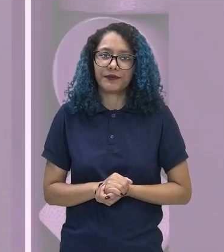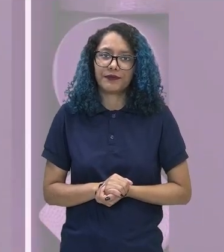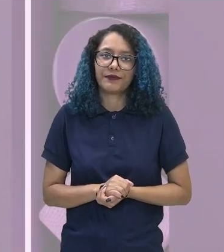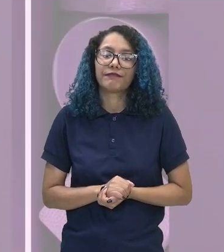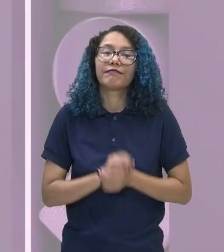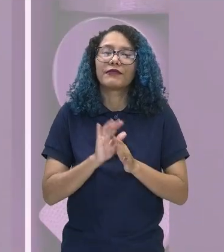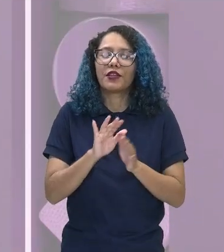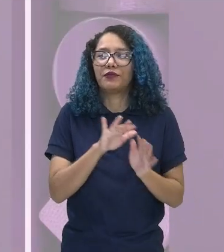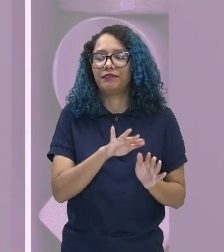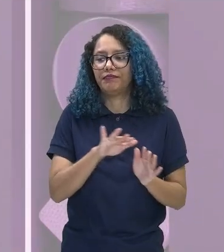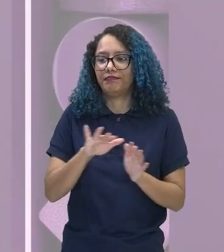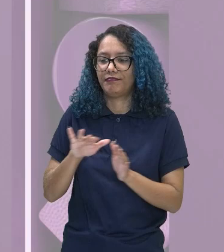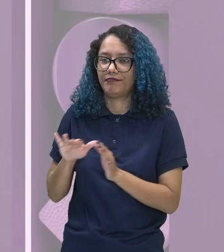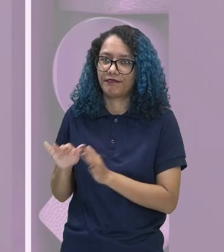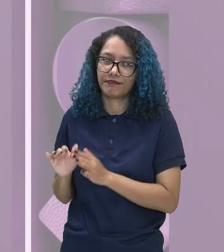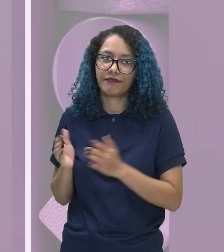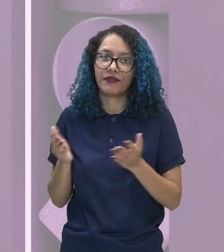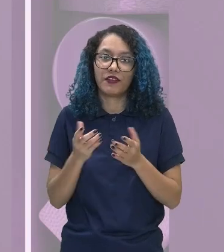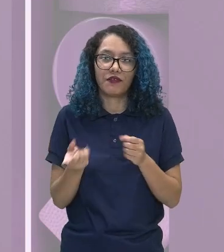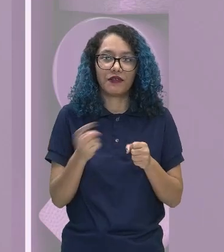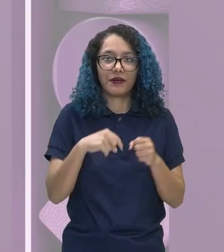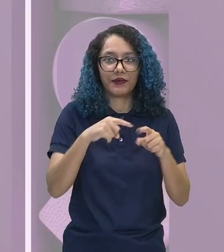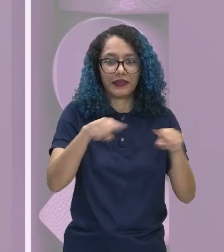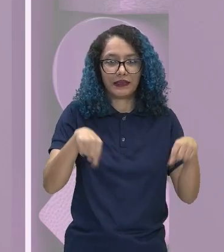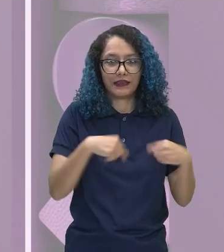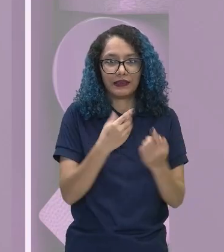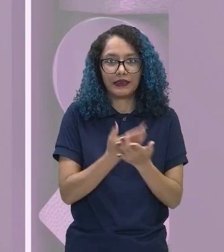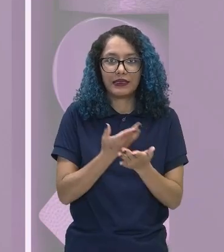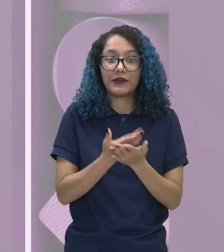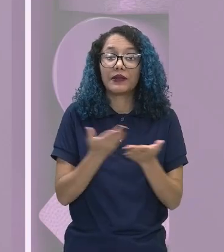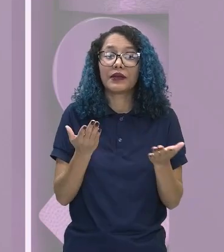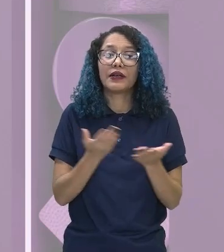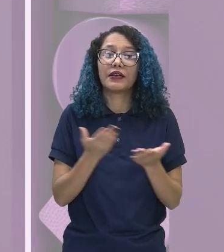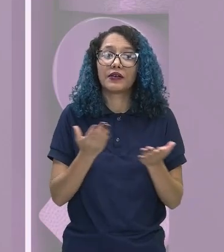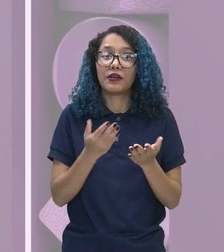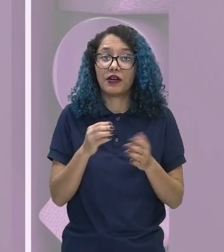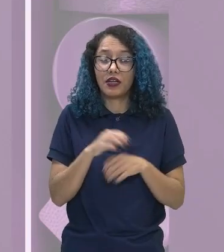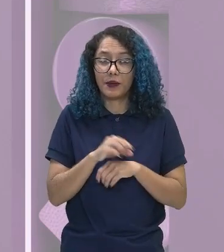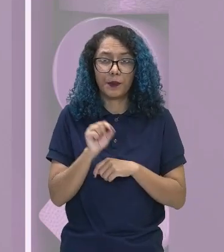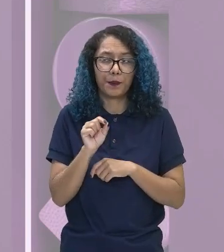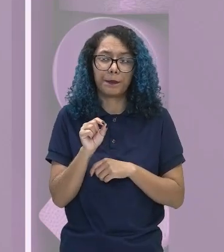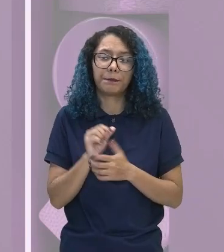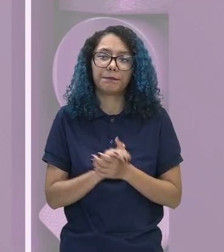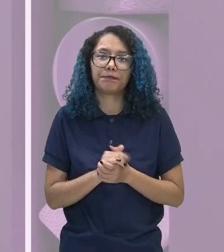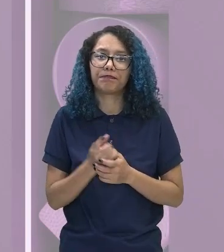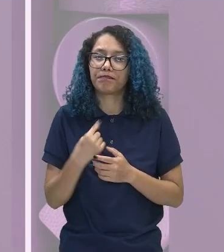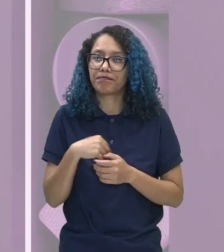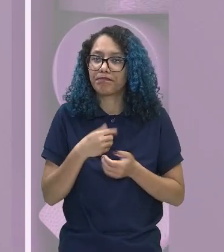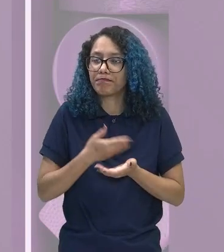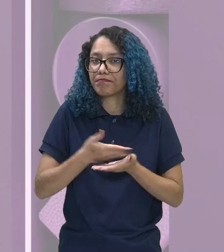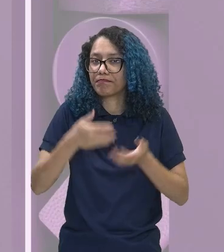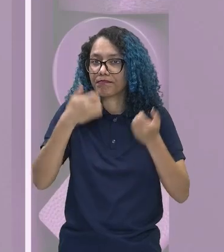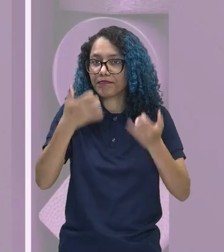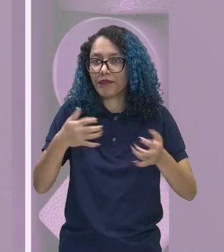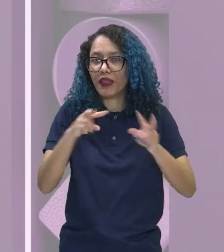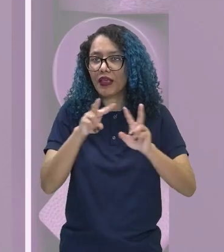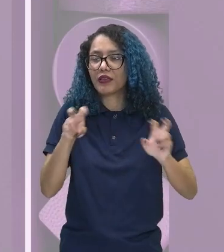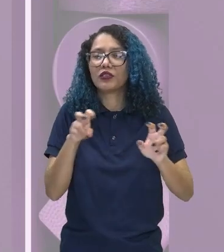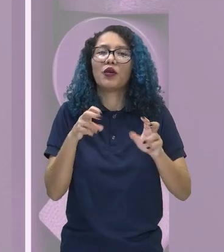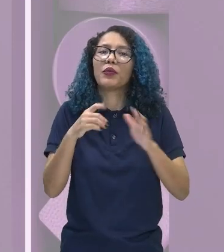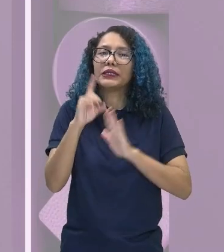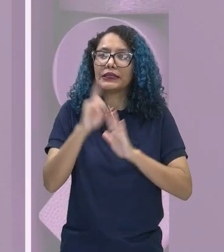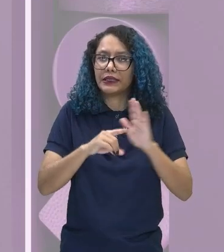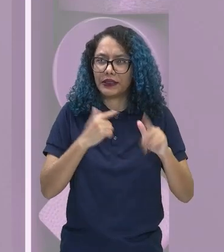saindo do tribunal, né, voltamos aqui à nossa sala de aula, e eu tenho a dizer para você o seguinte: nós começamos a nossa aula aqui falando, né, de direitos